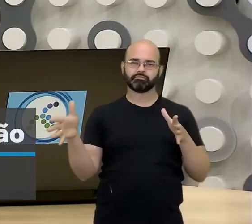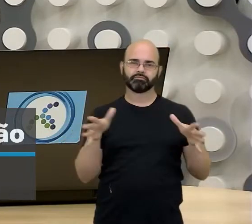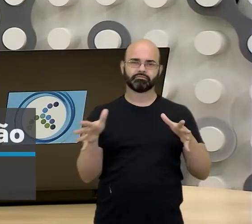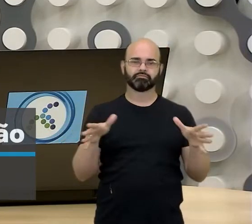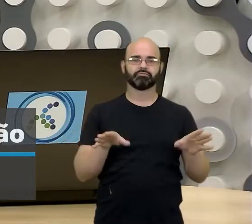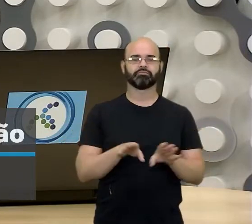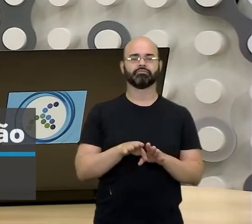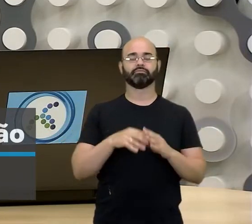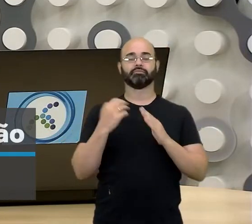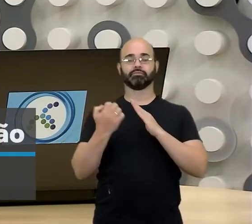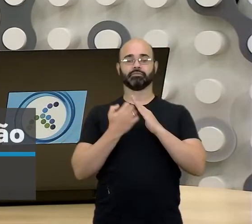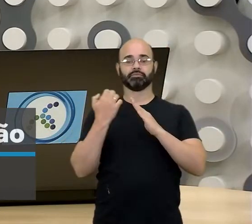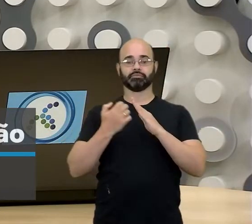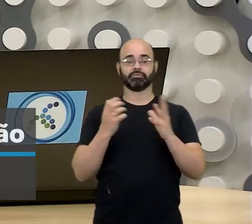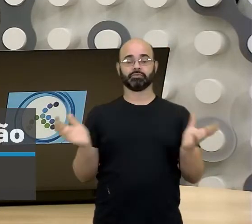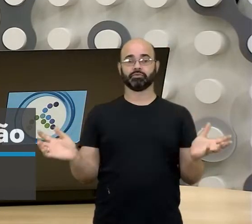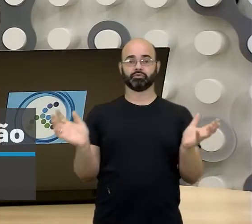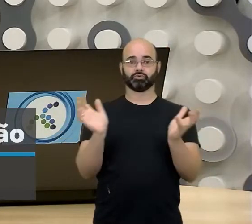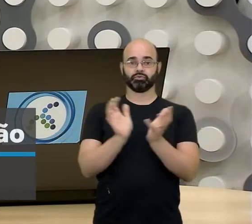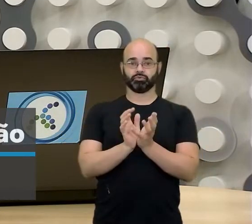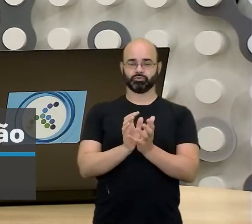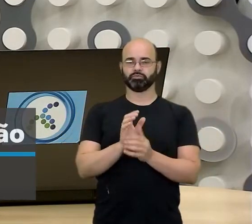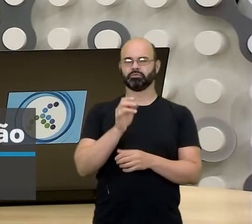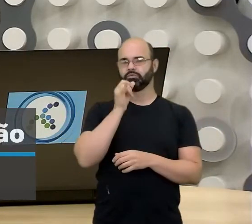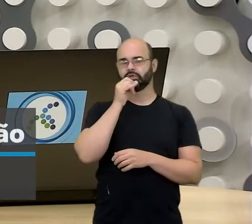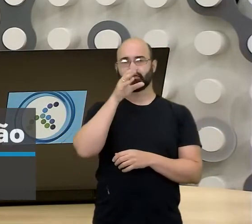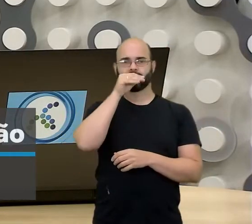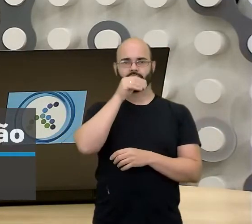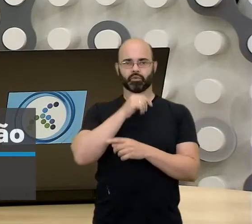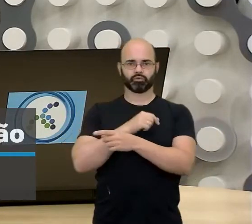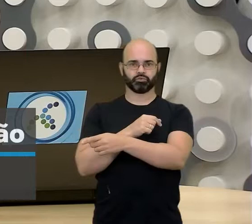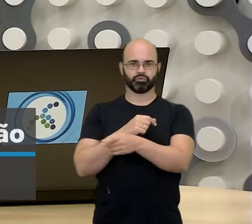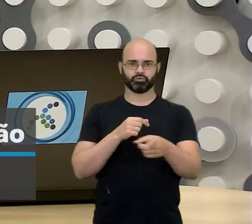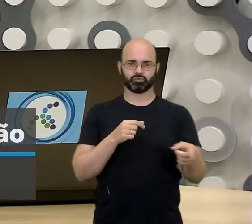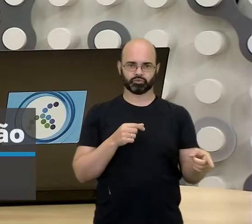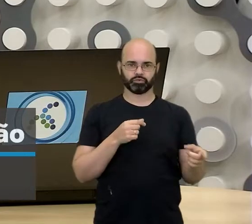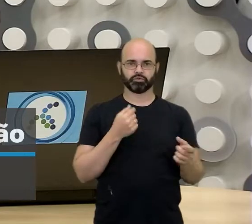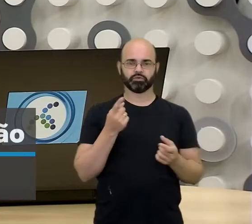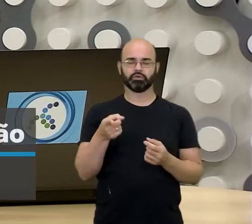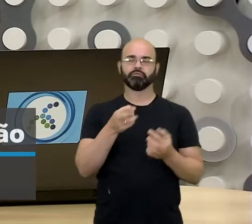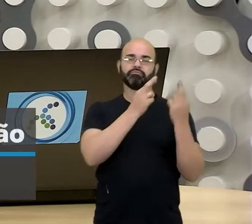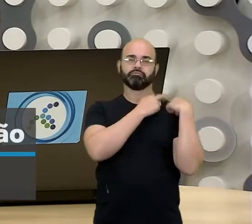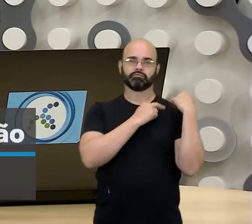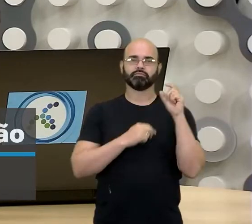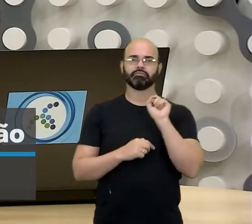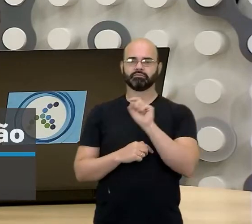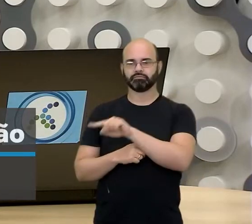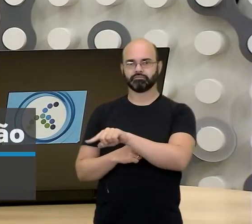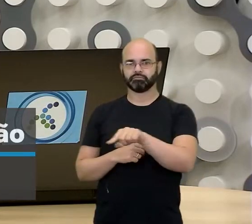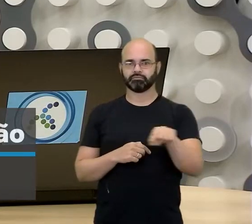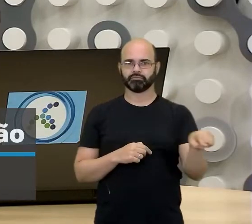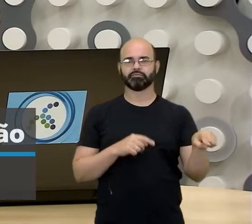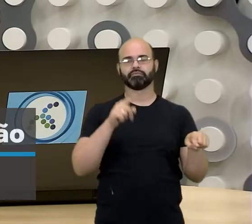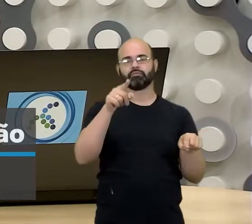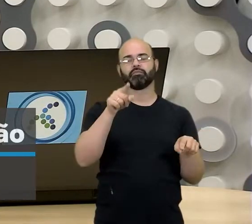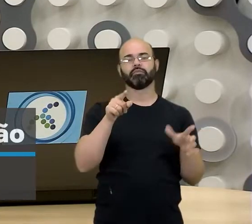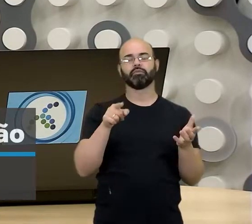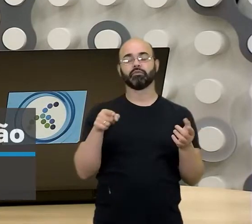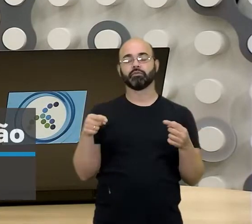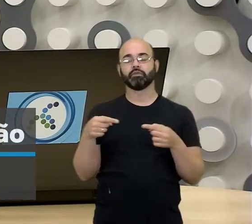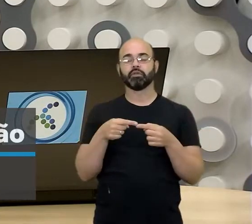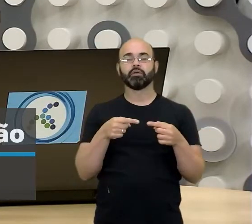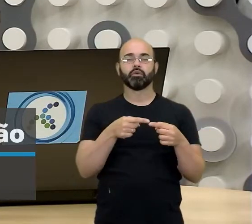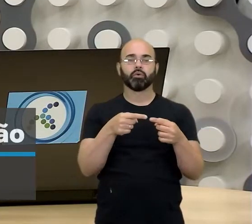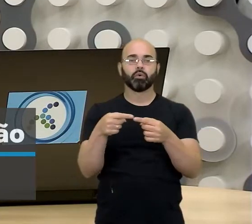também, você precisa ter uma equipe de funcionários ali que desempenha alguns papéis, então sempre vão acontecer esses mitos aí no nosso dia a